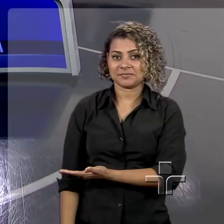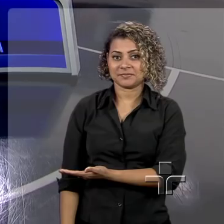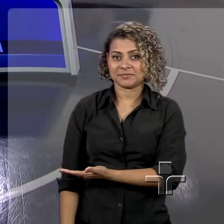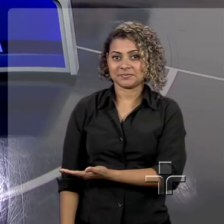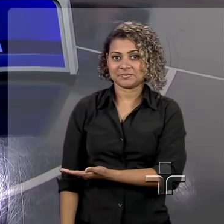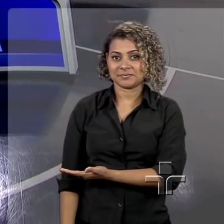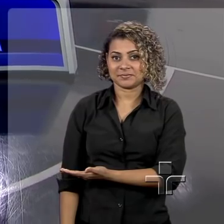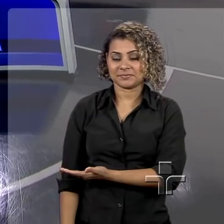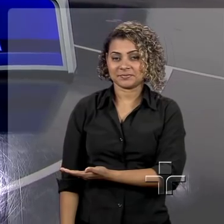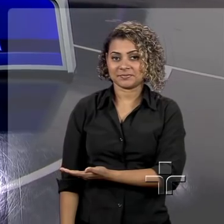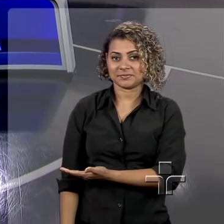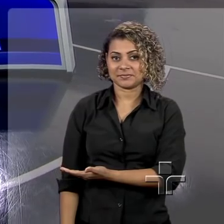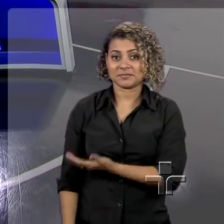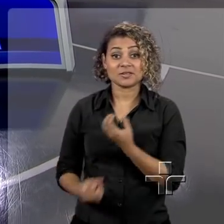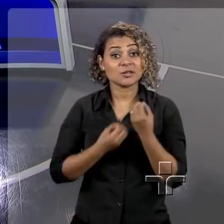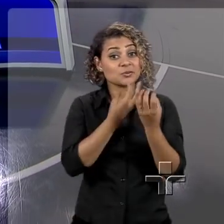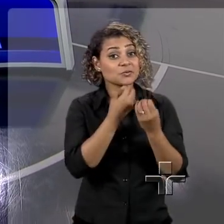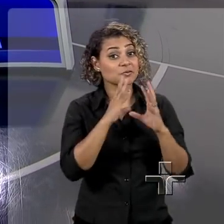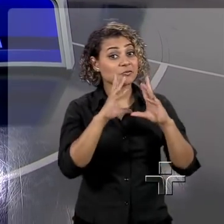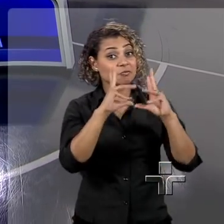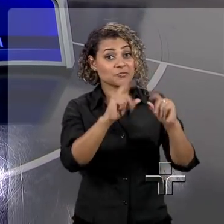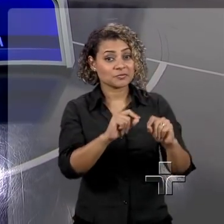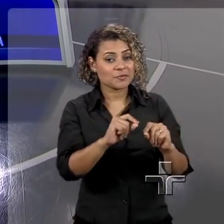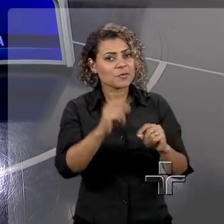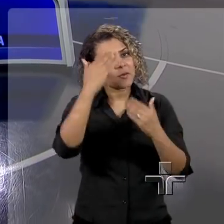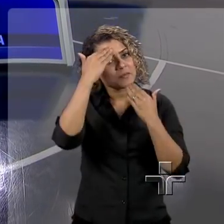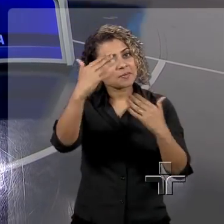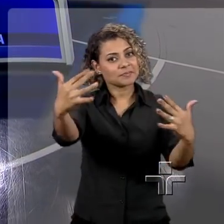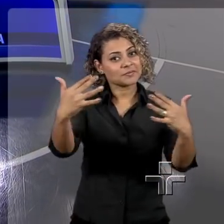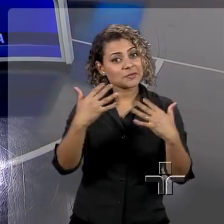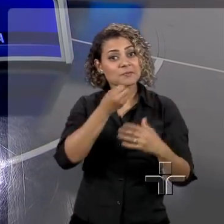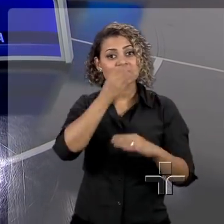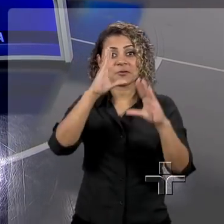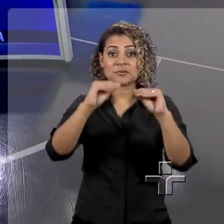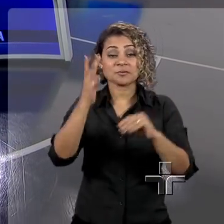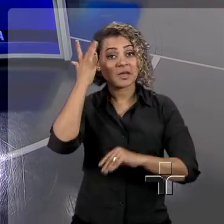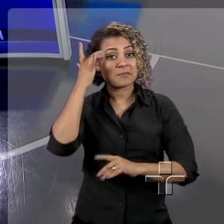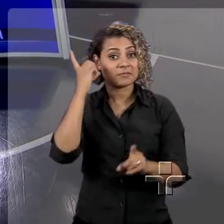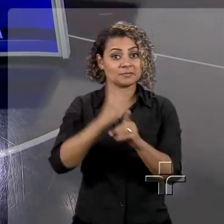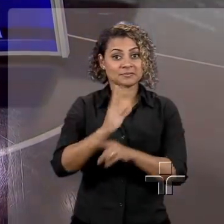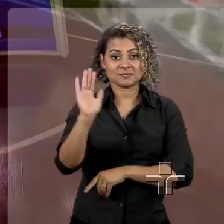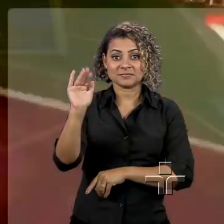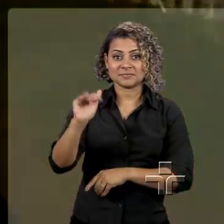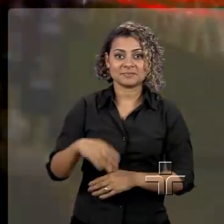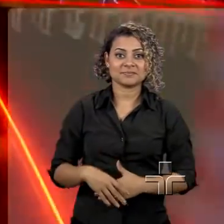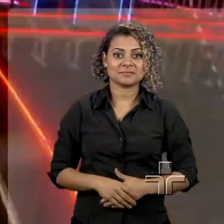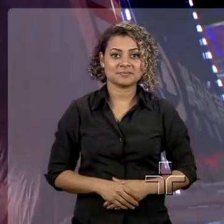youtube.com/jornalismotvcultura. Obrigada pela sua companhia, uma boa noite e até amanhã.